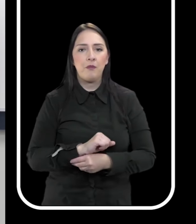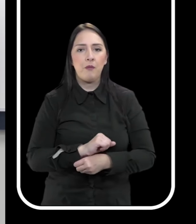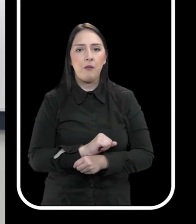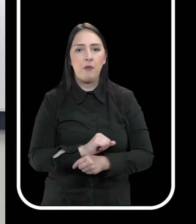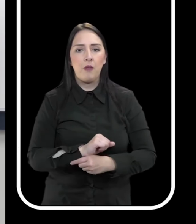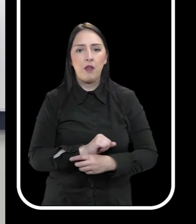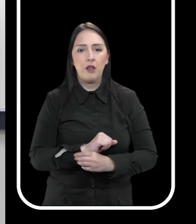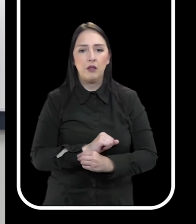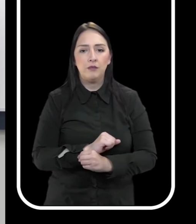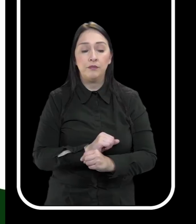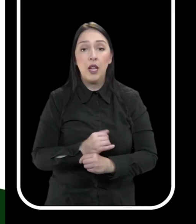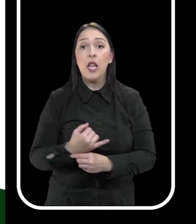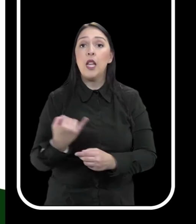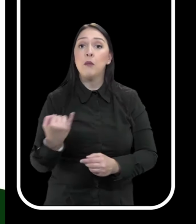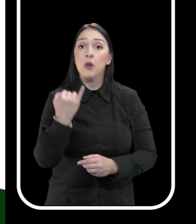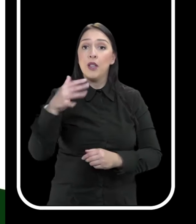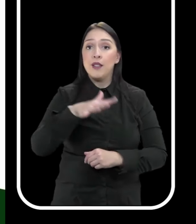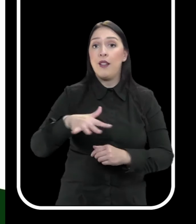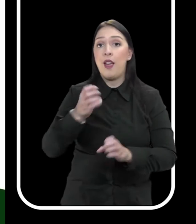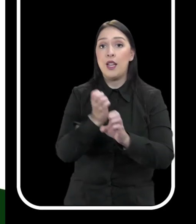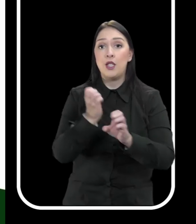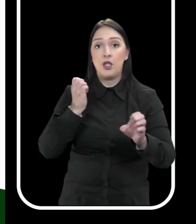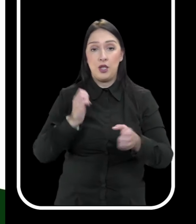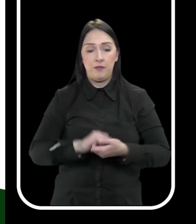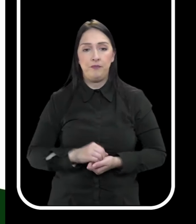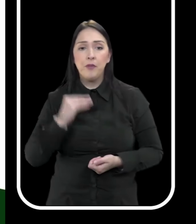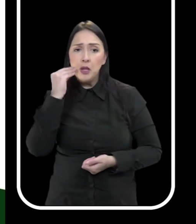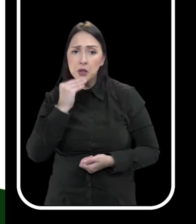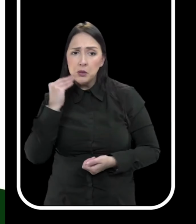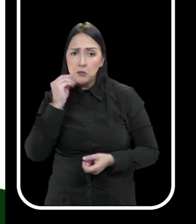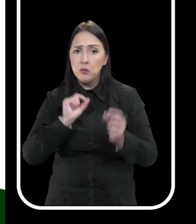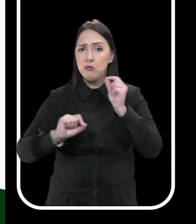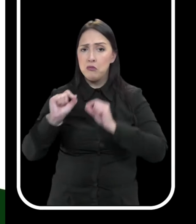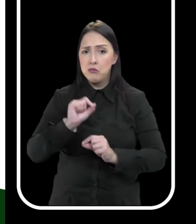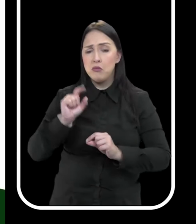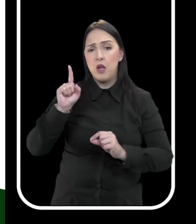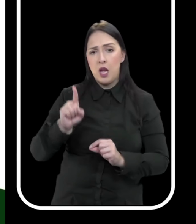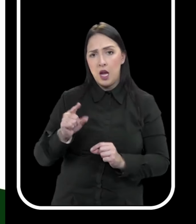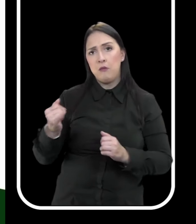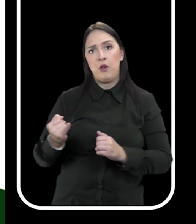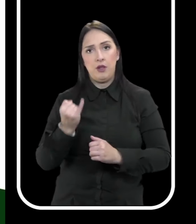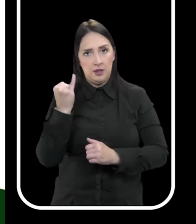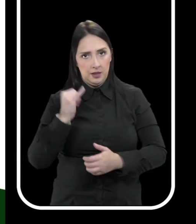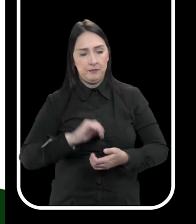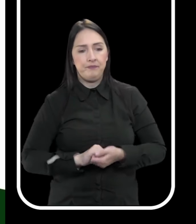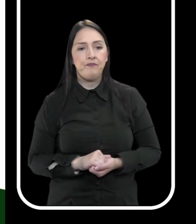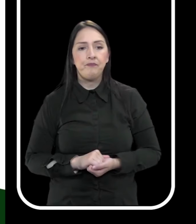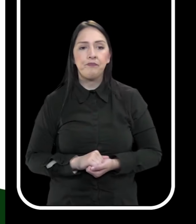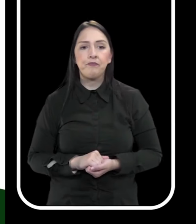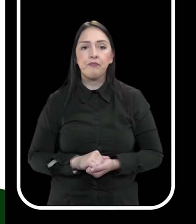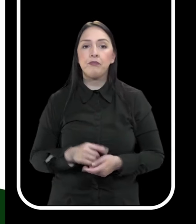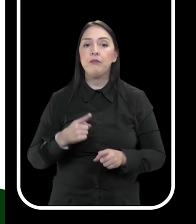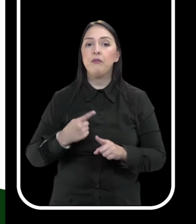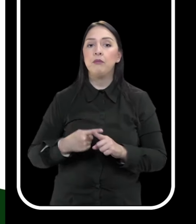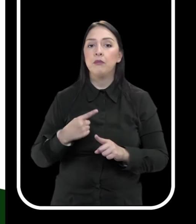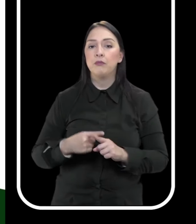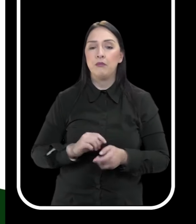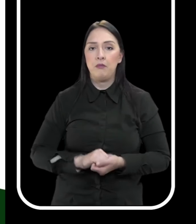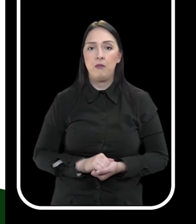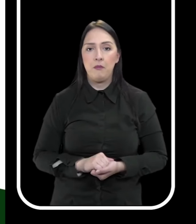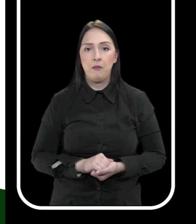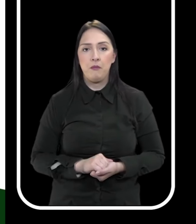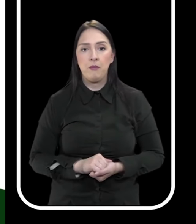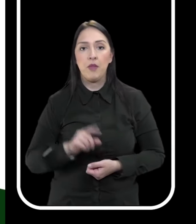A importância disso para a engenharia. Então, vejam bem, a simulação ela é extremamente importante, porque